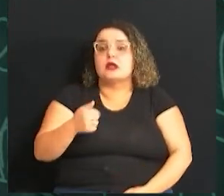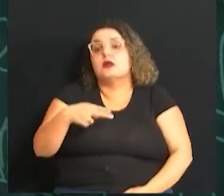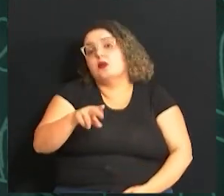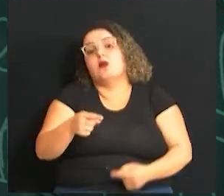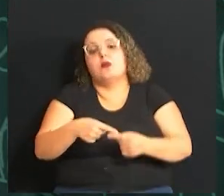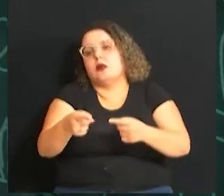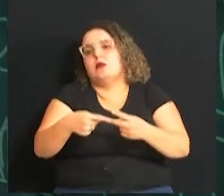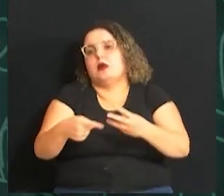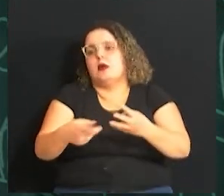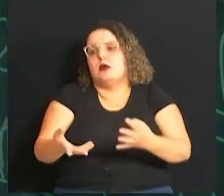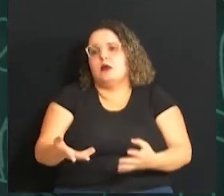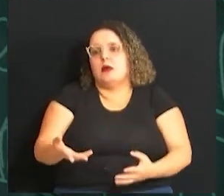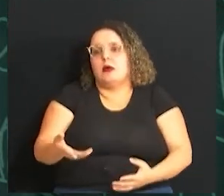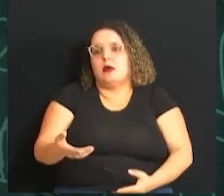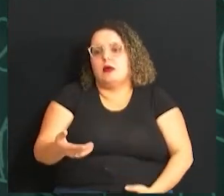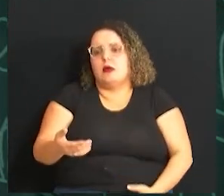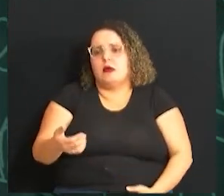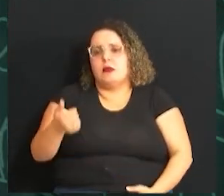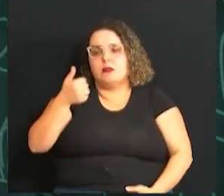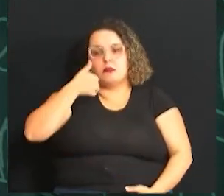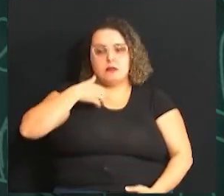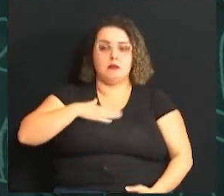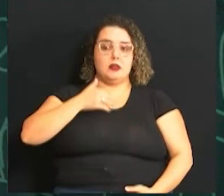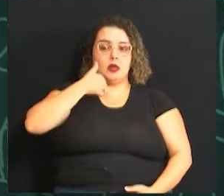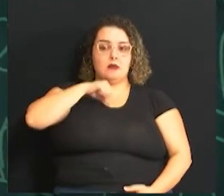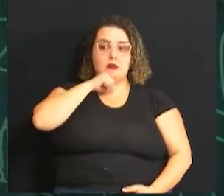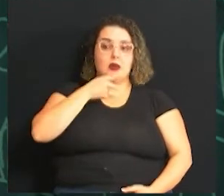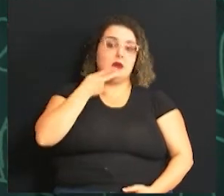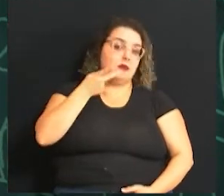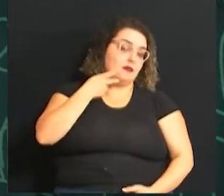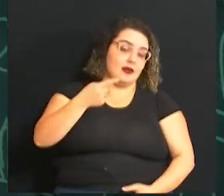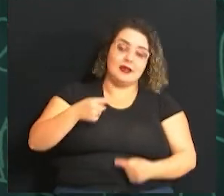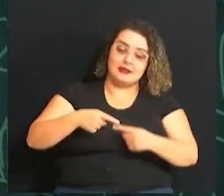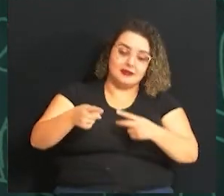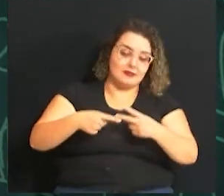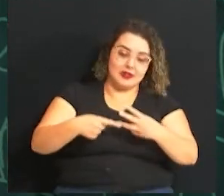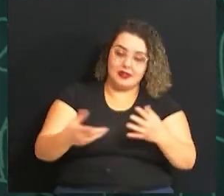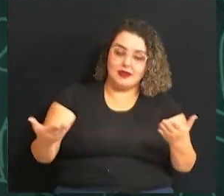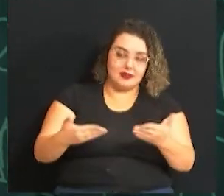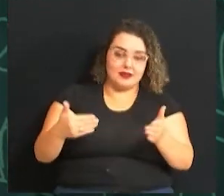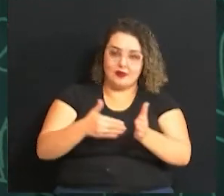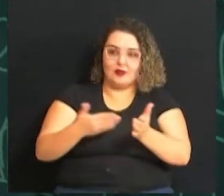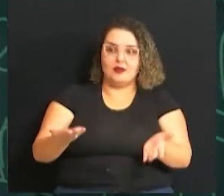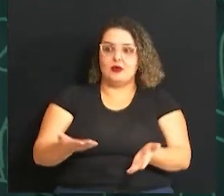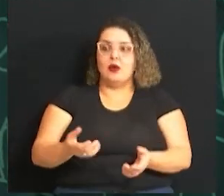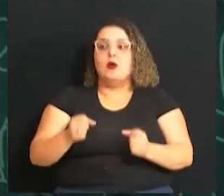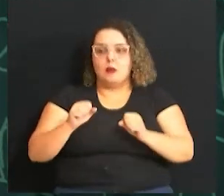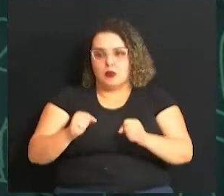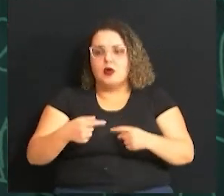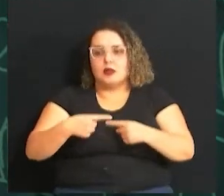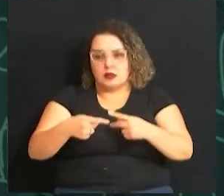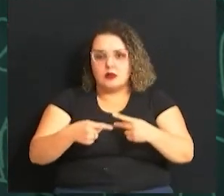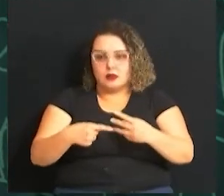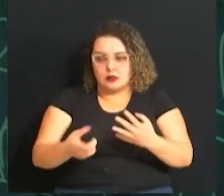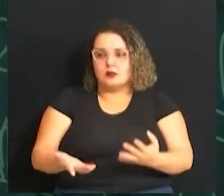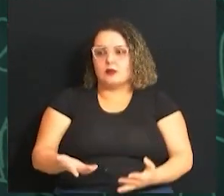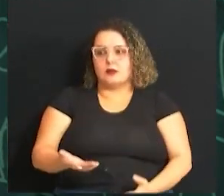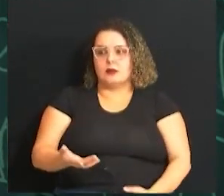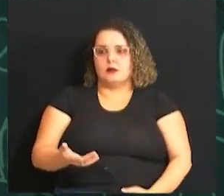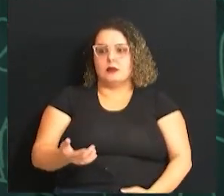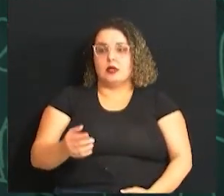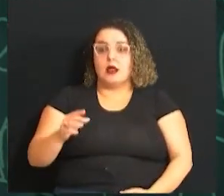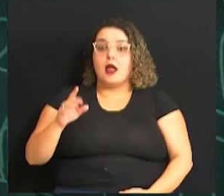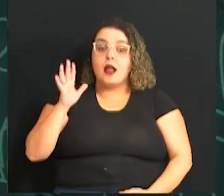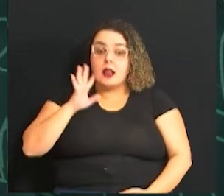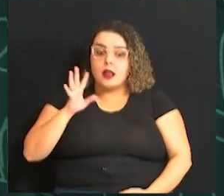de semanada, não sei. A minha mãe fala semanada até hoje. Você pode manter semanada, mas é legal